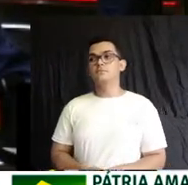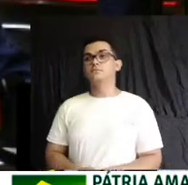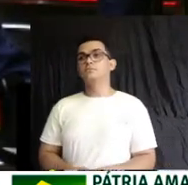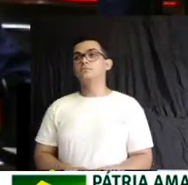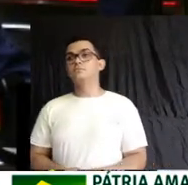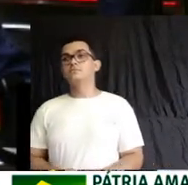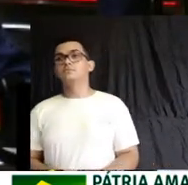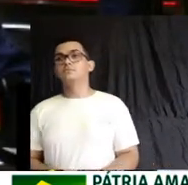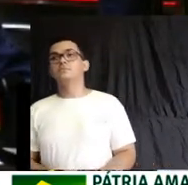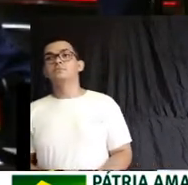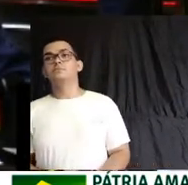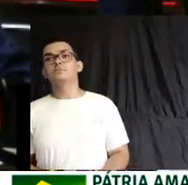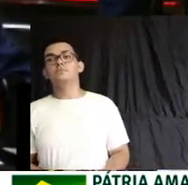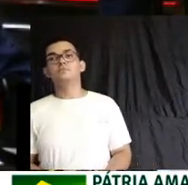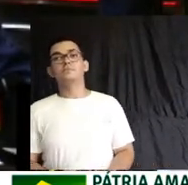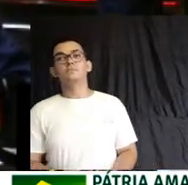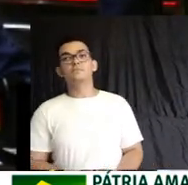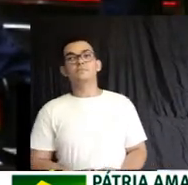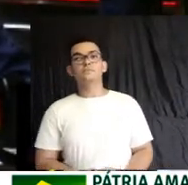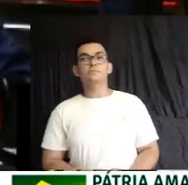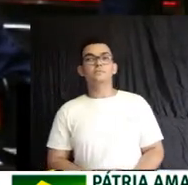You said it out.